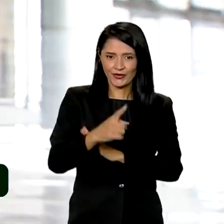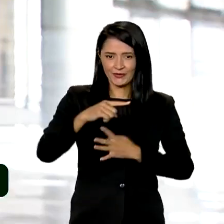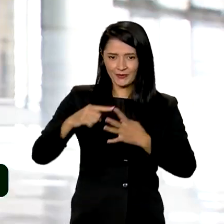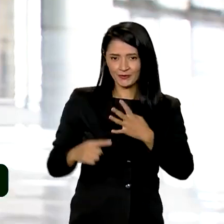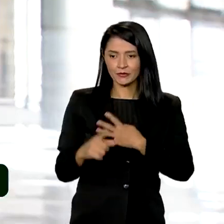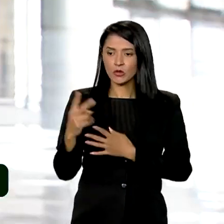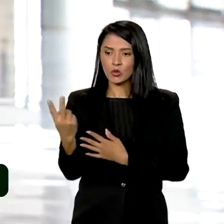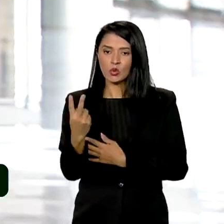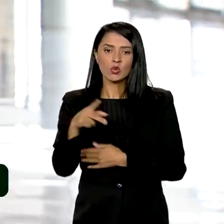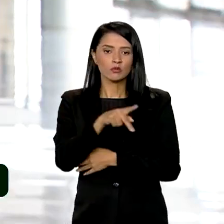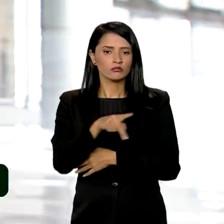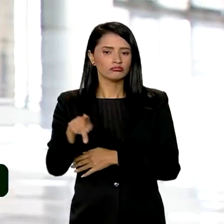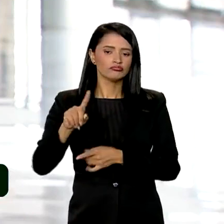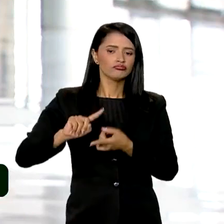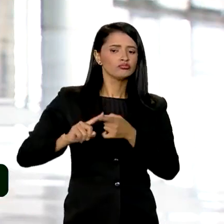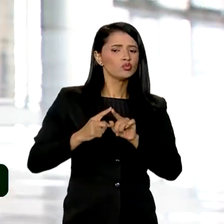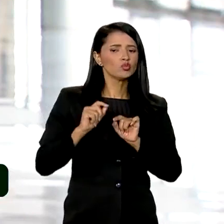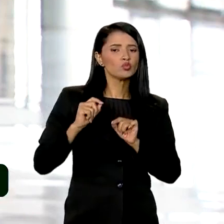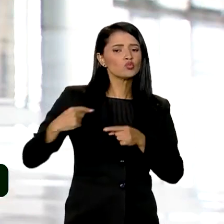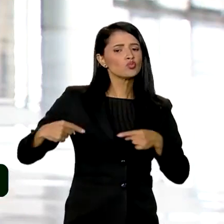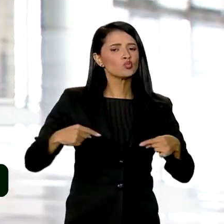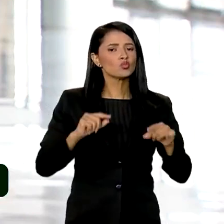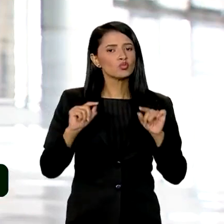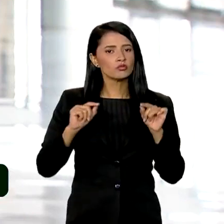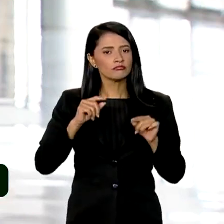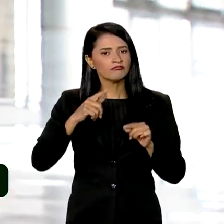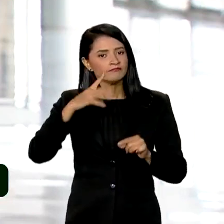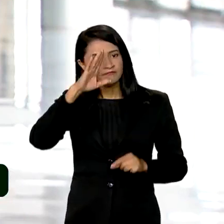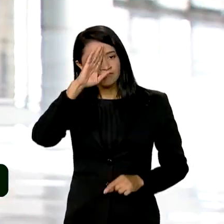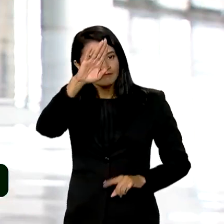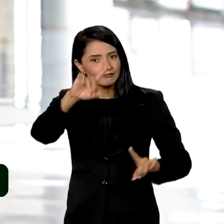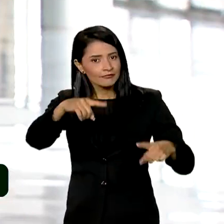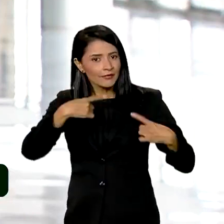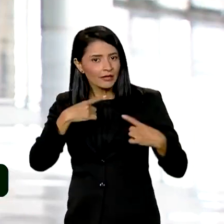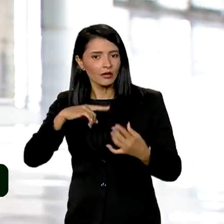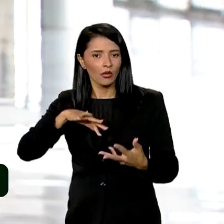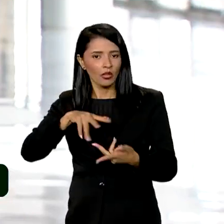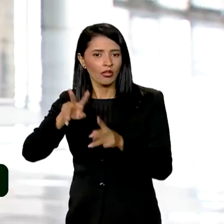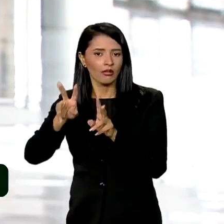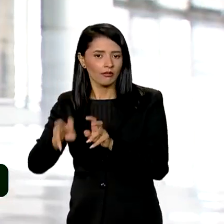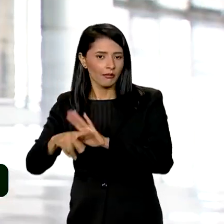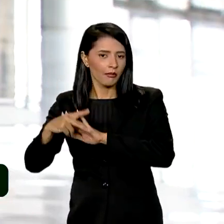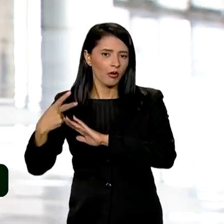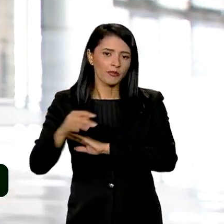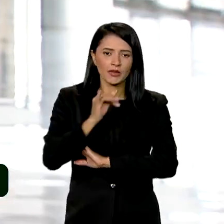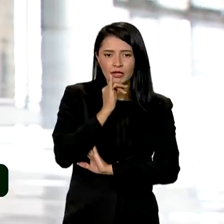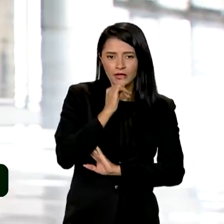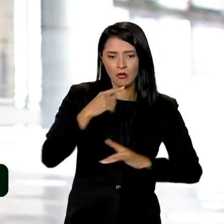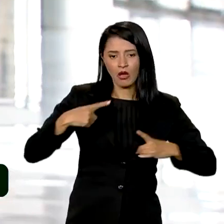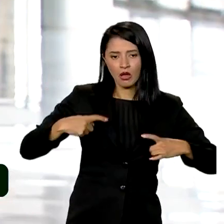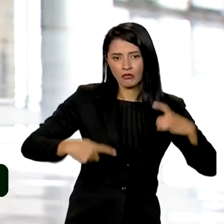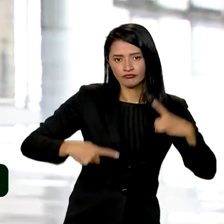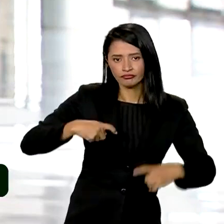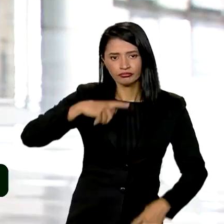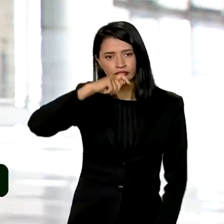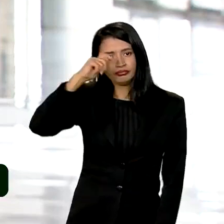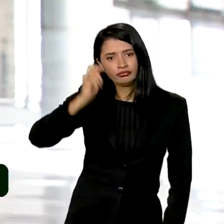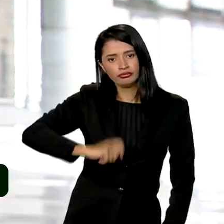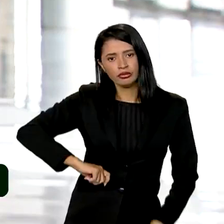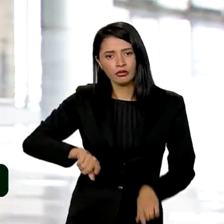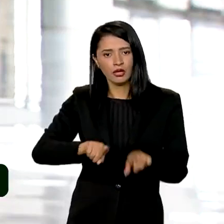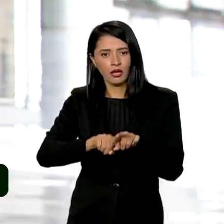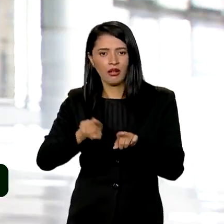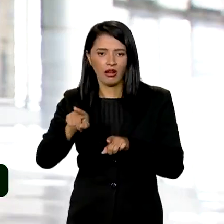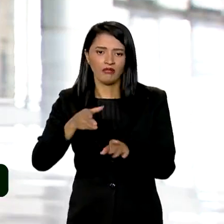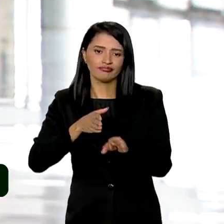dois líderes discutiram também os principais desafios da agenda internacional, como a guerra na Ucrânia e a crise